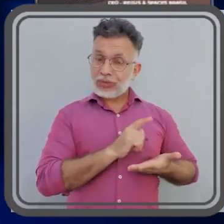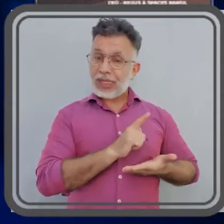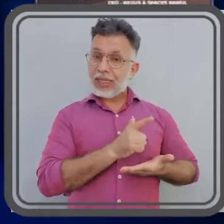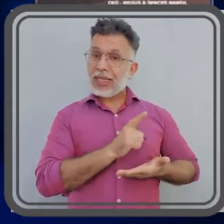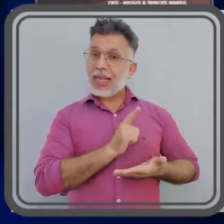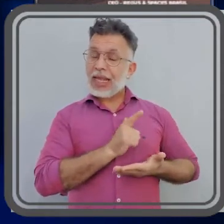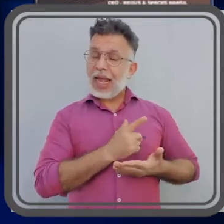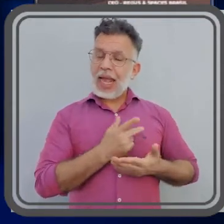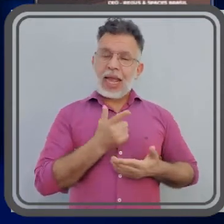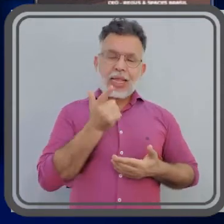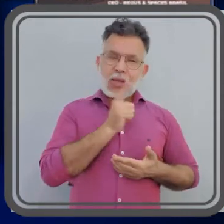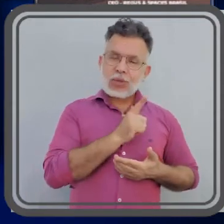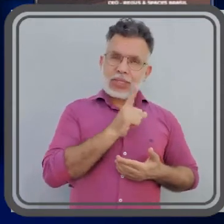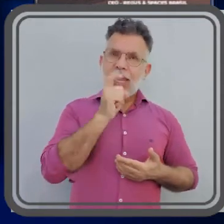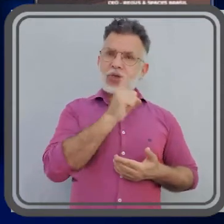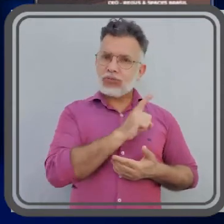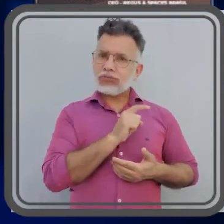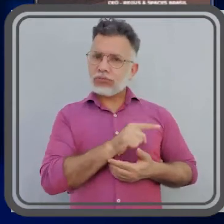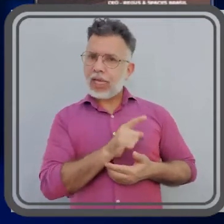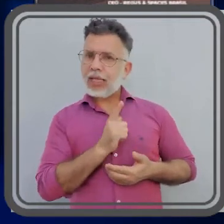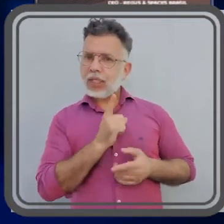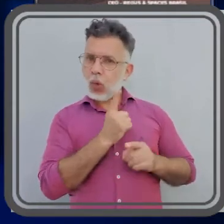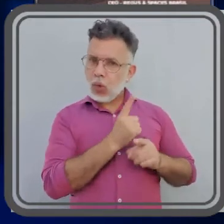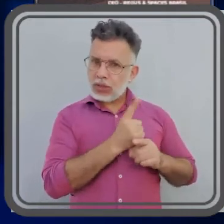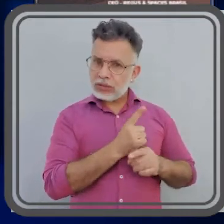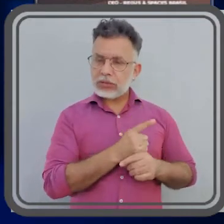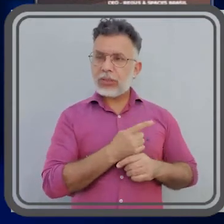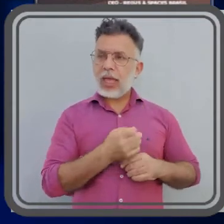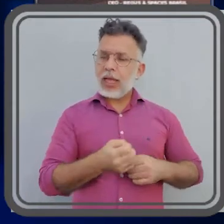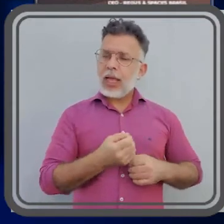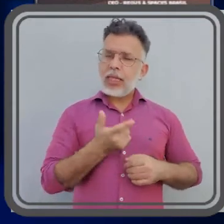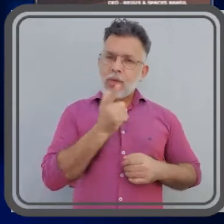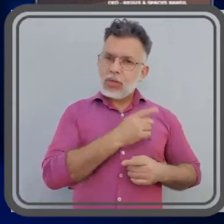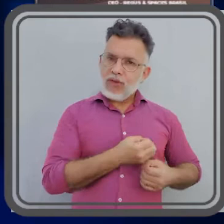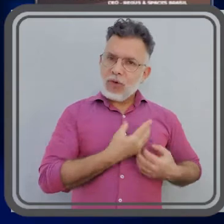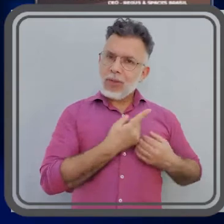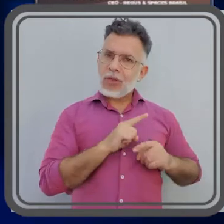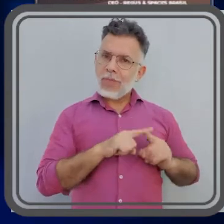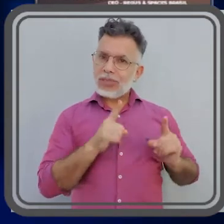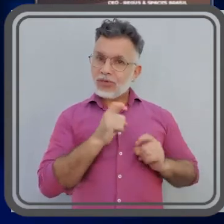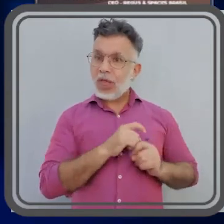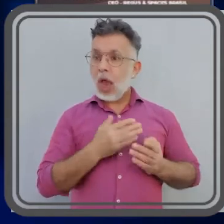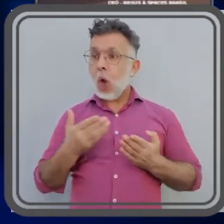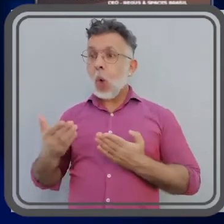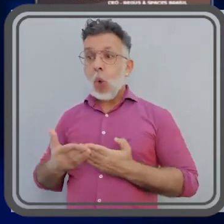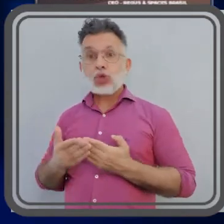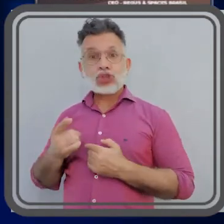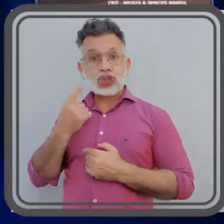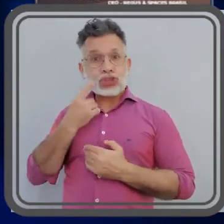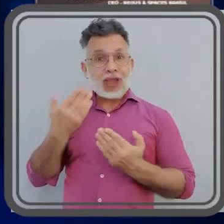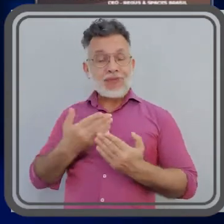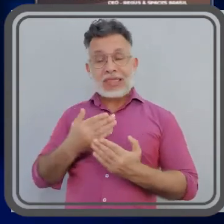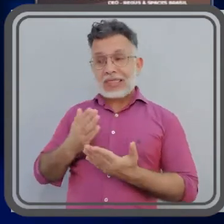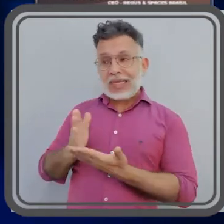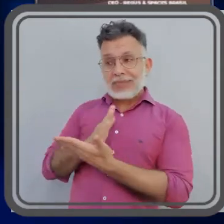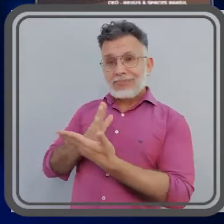você conseguir alguma coisa, você conseguir informação. E hoje o desafio é filtrar,